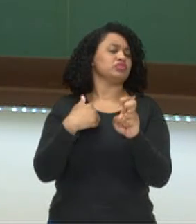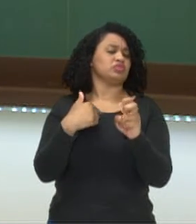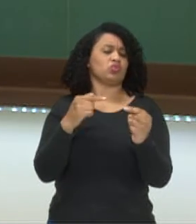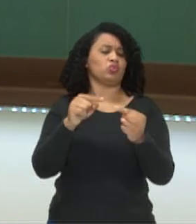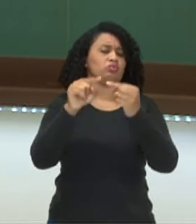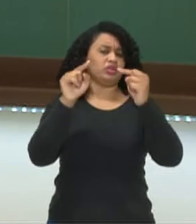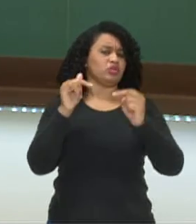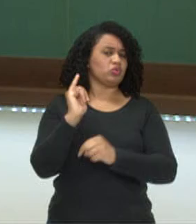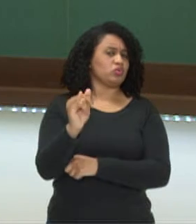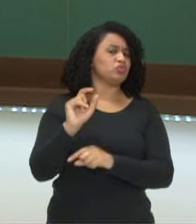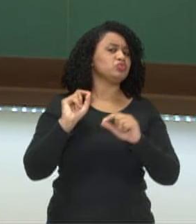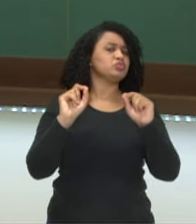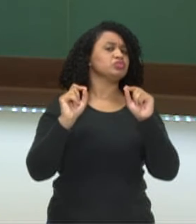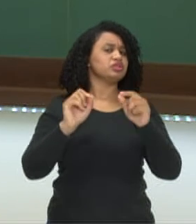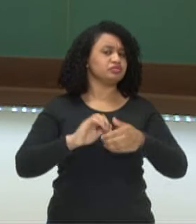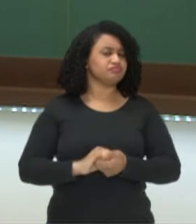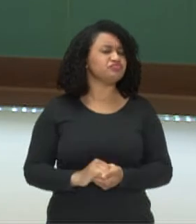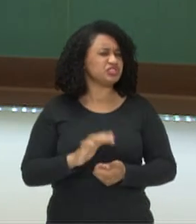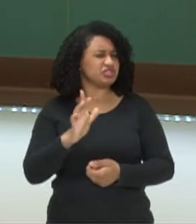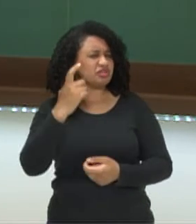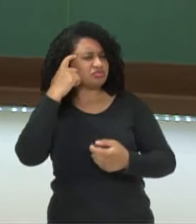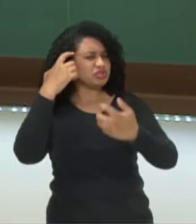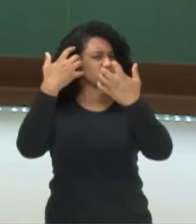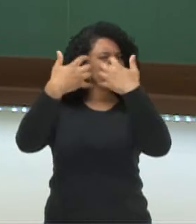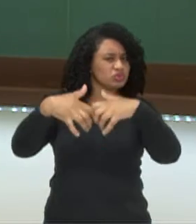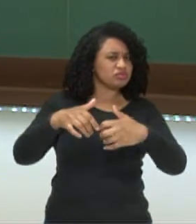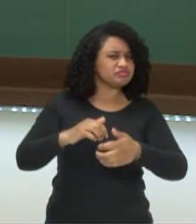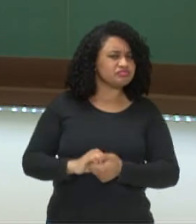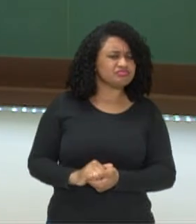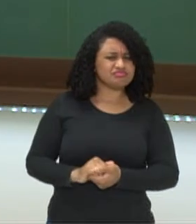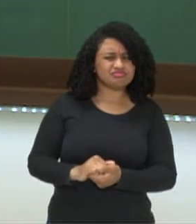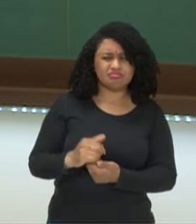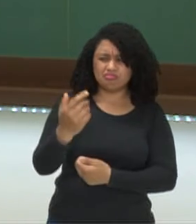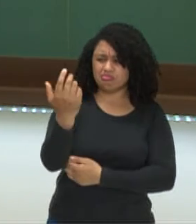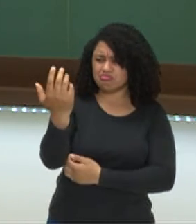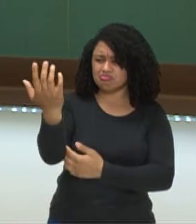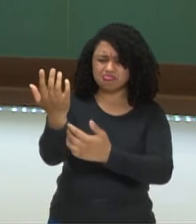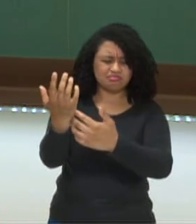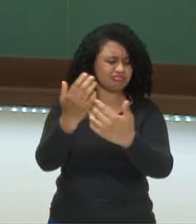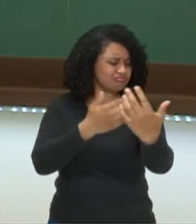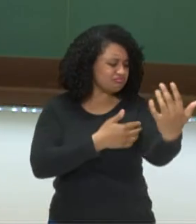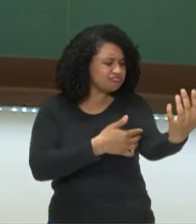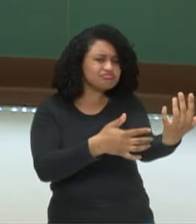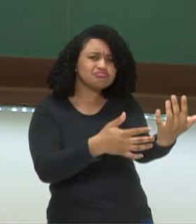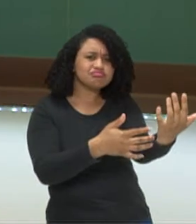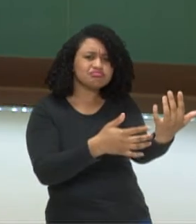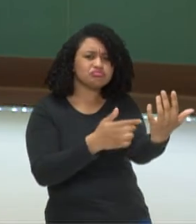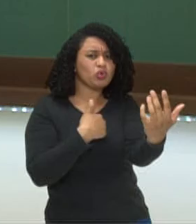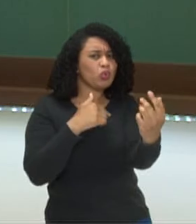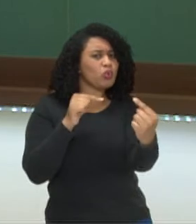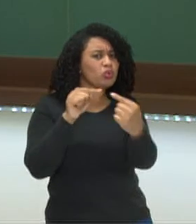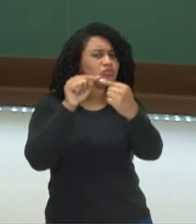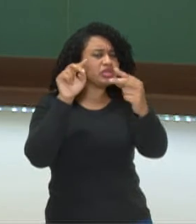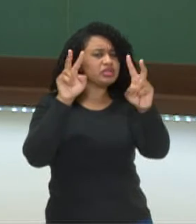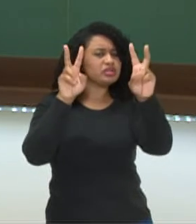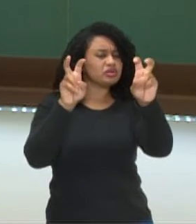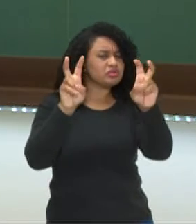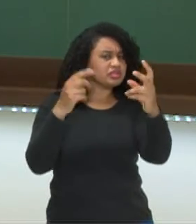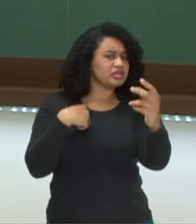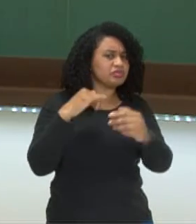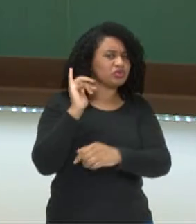Você já se perguntou? Uns braços? Será que tem a ver com o tema do conto ou é só um